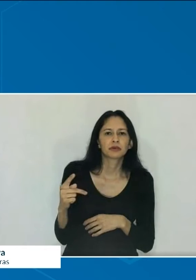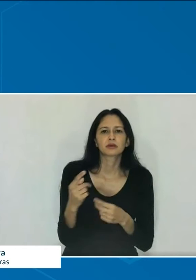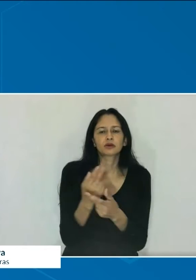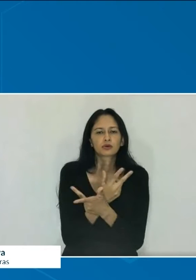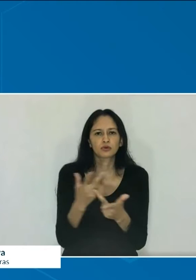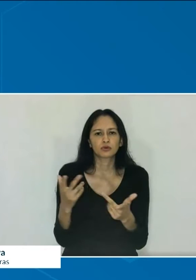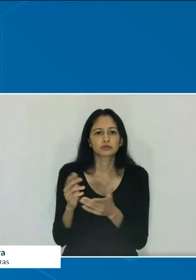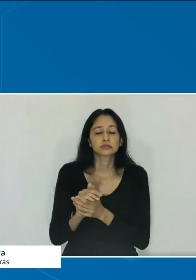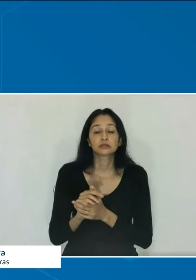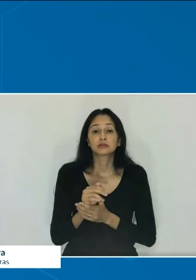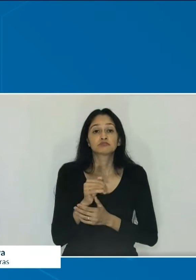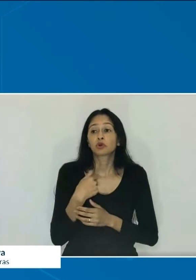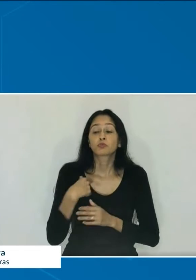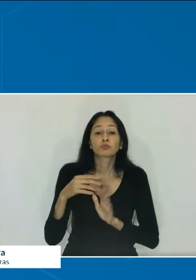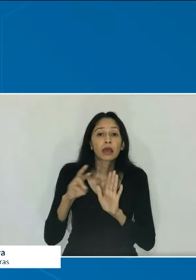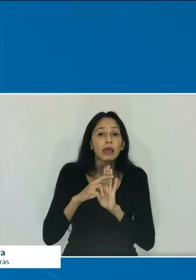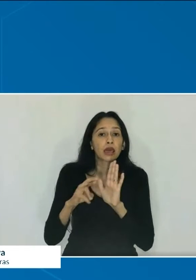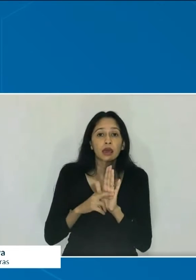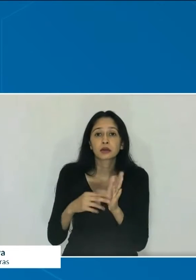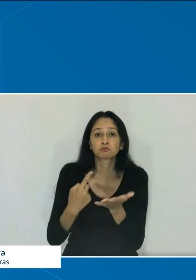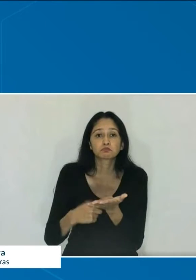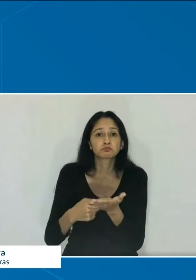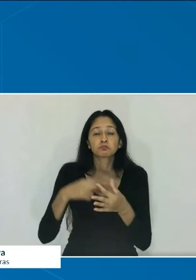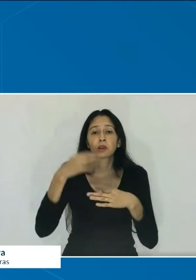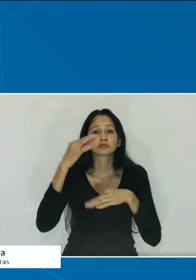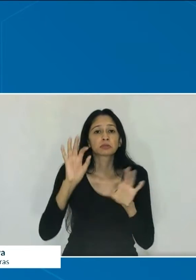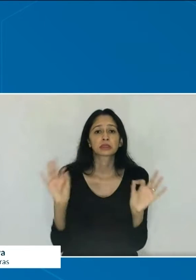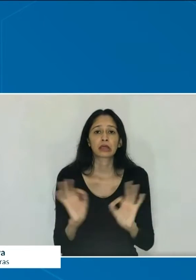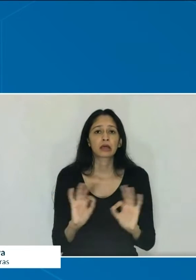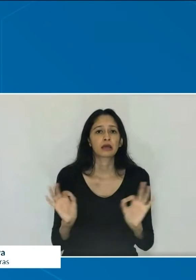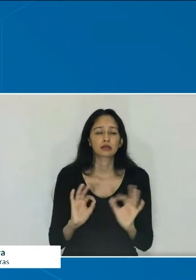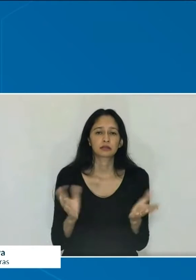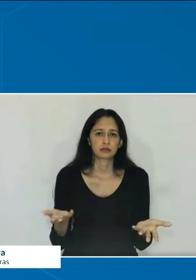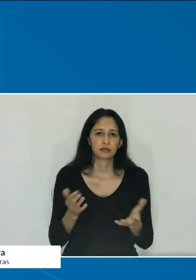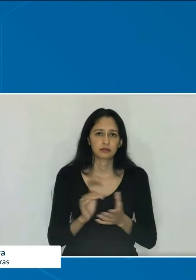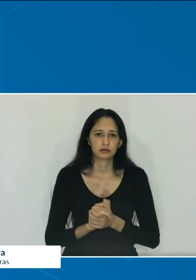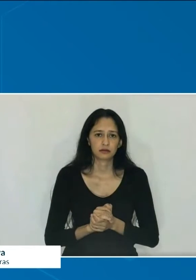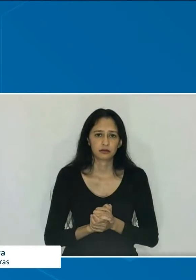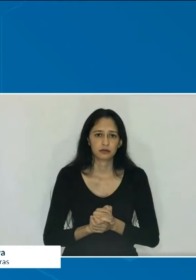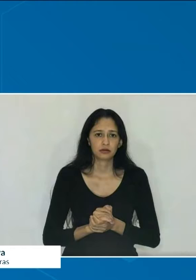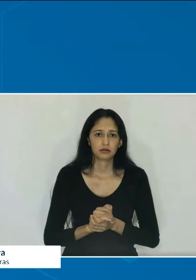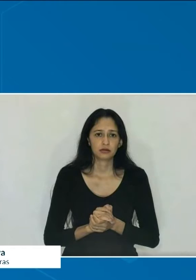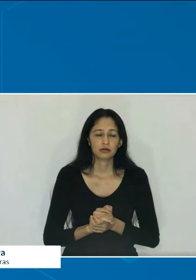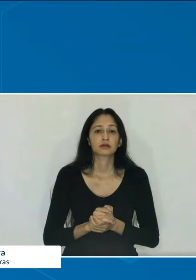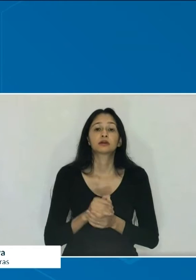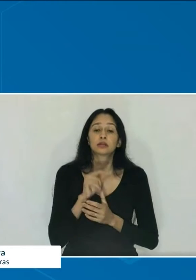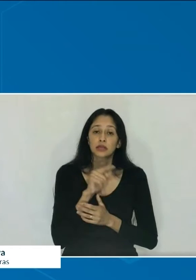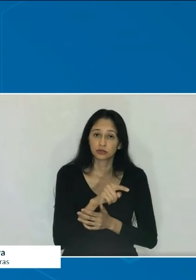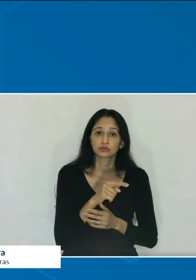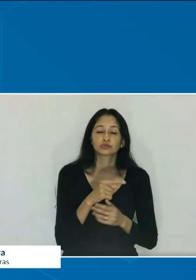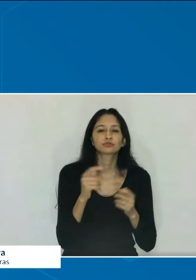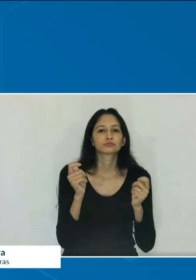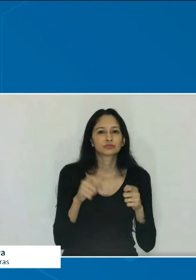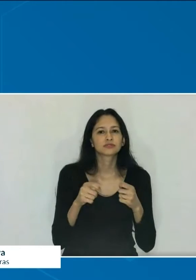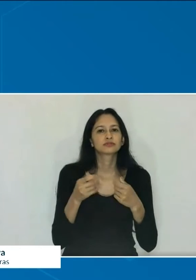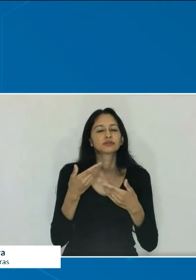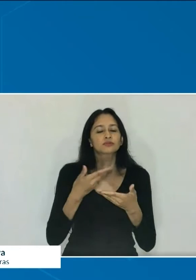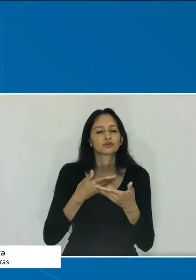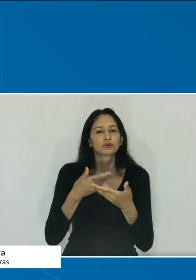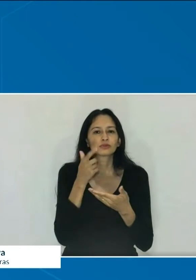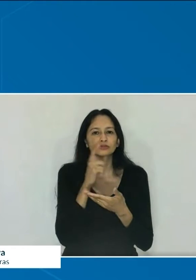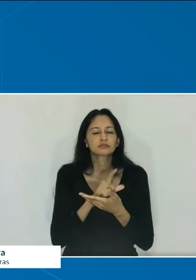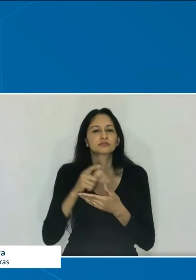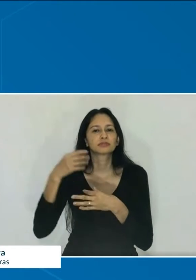já que eu não tenho um planejamento de mobilidade, um planejamento urbano que conversa com o meu planejamento de